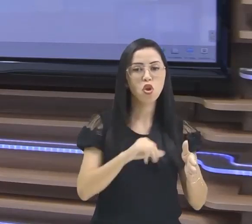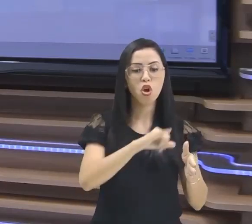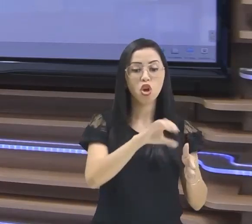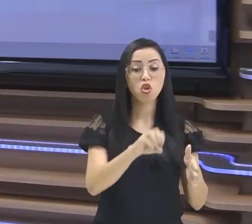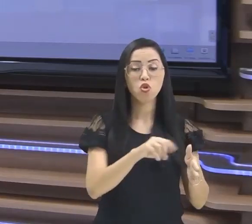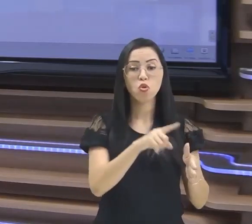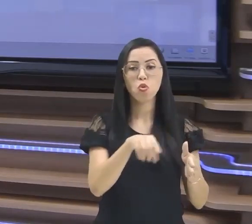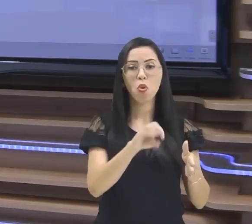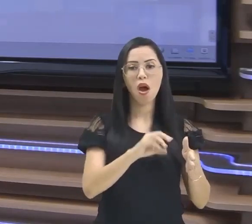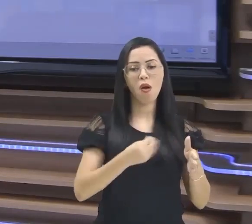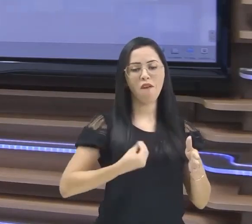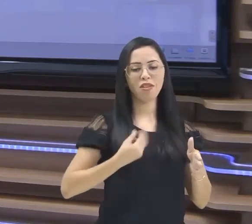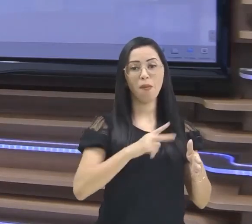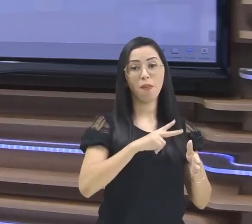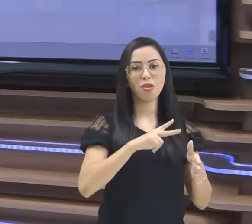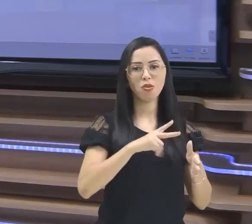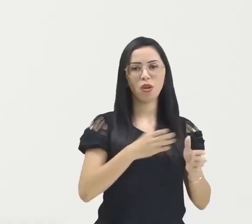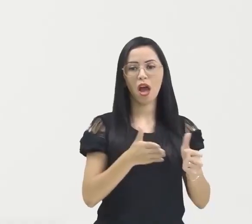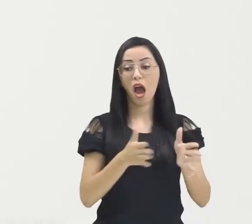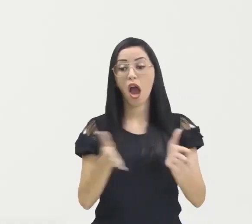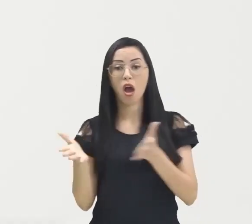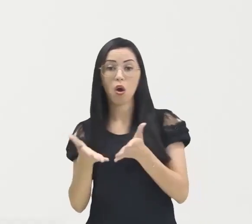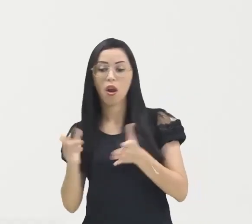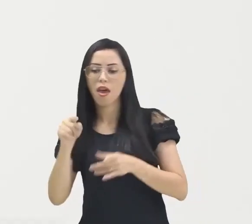quero que vocês conheçam mais sobre ele. Vamos lá.